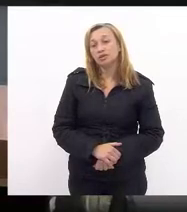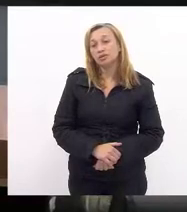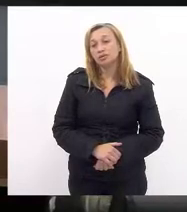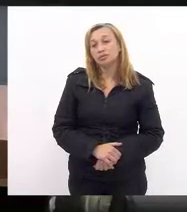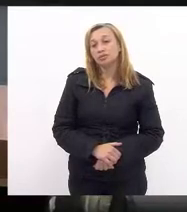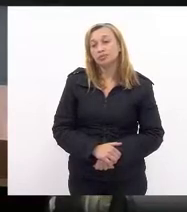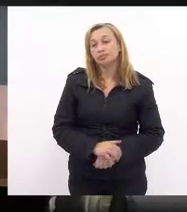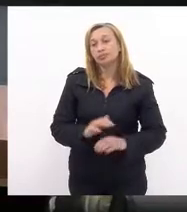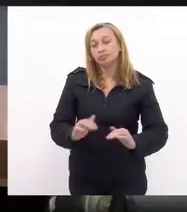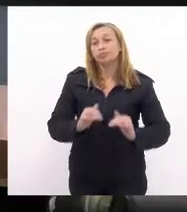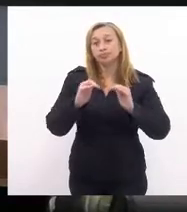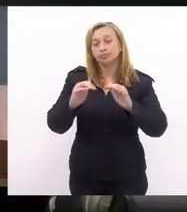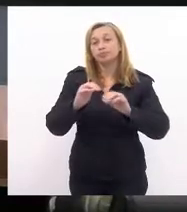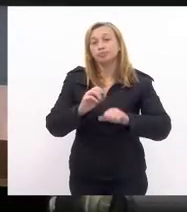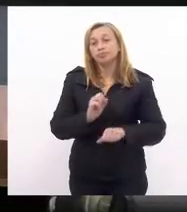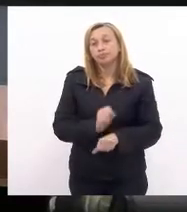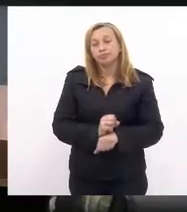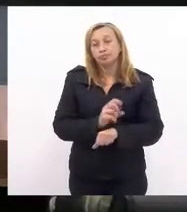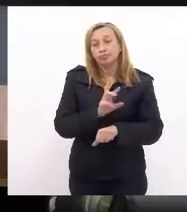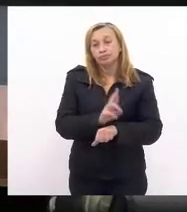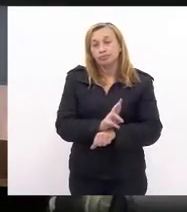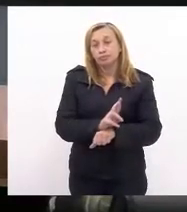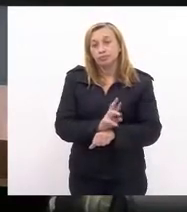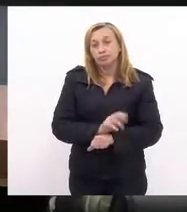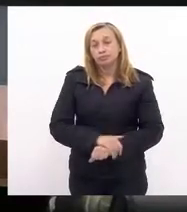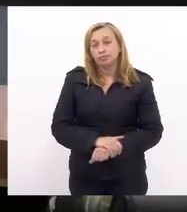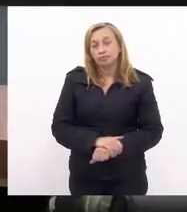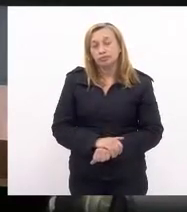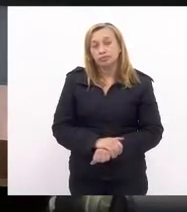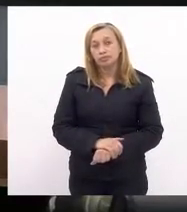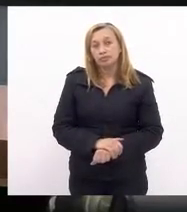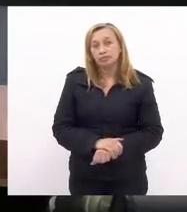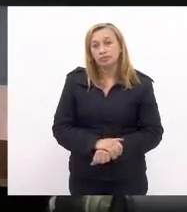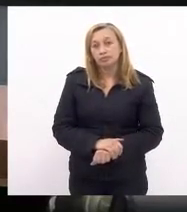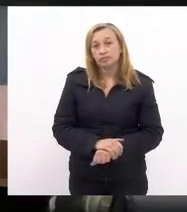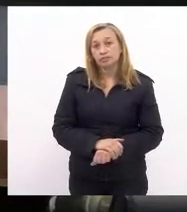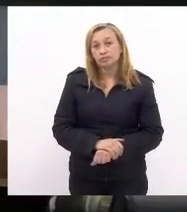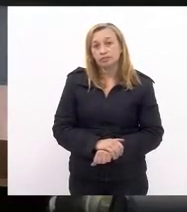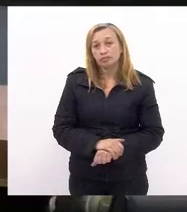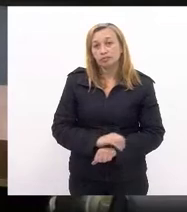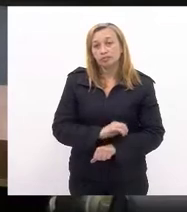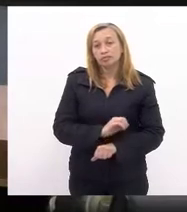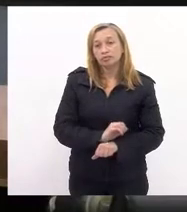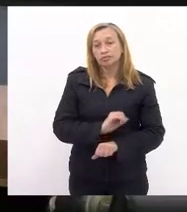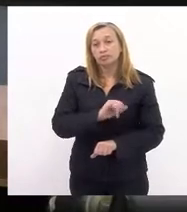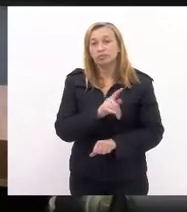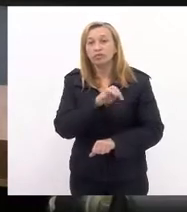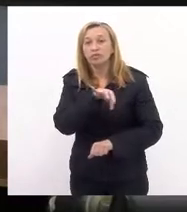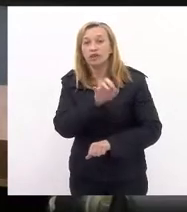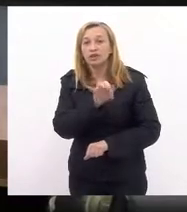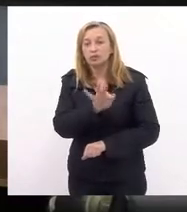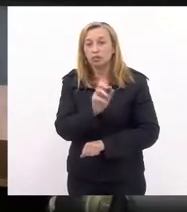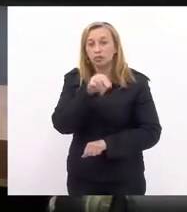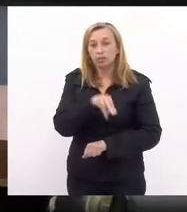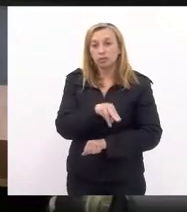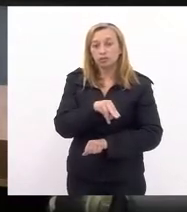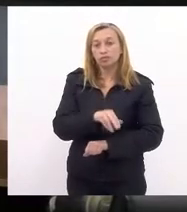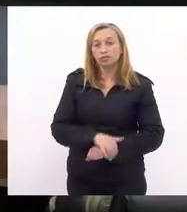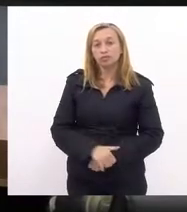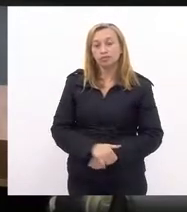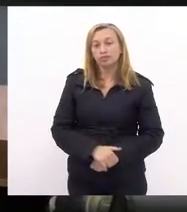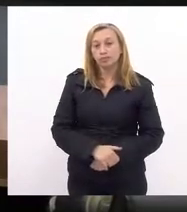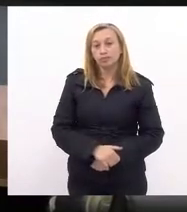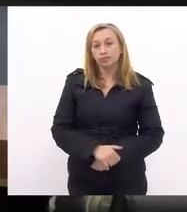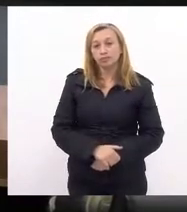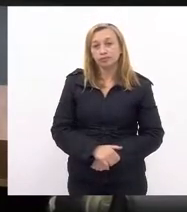Tenho a honra de chamar o excelentíssimo doutor Jefferson Tomás Arouche.